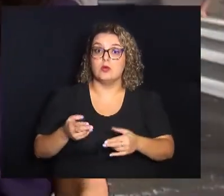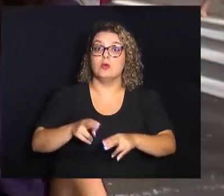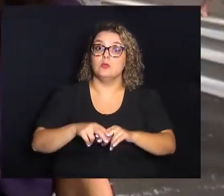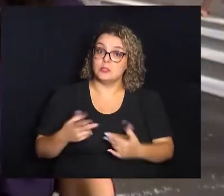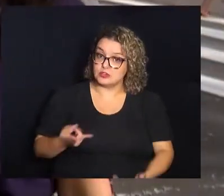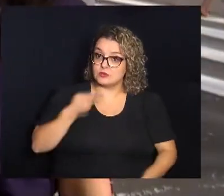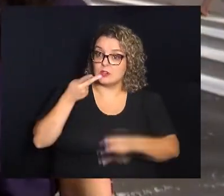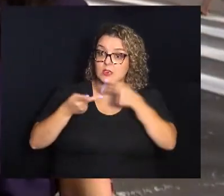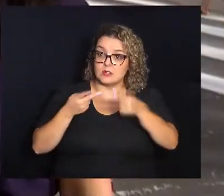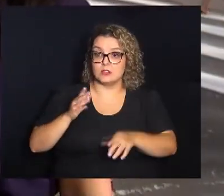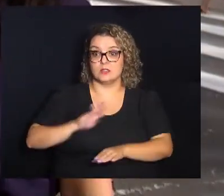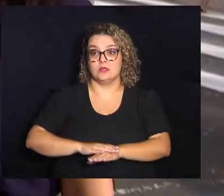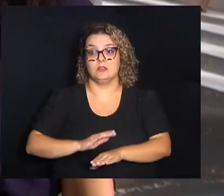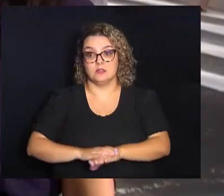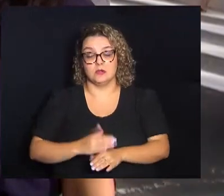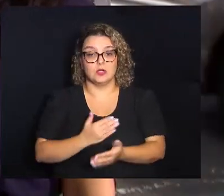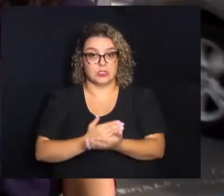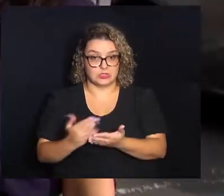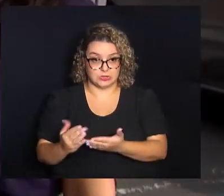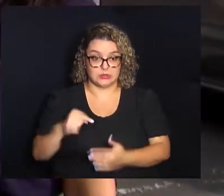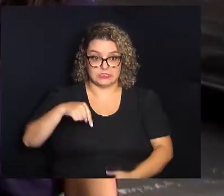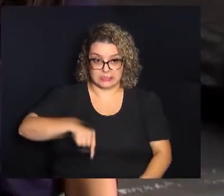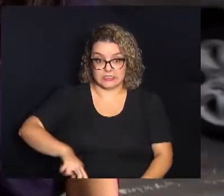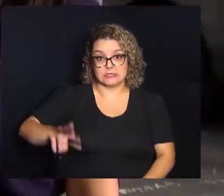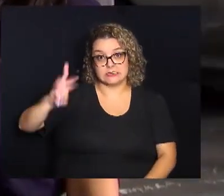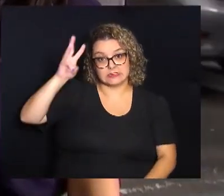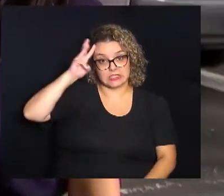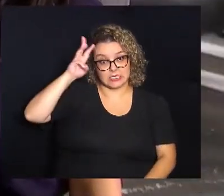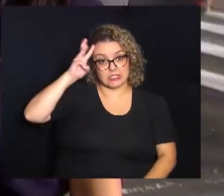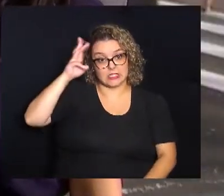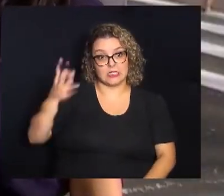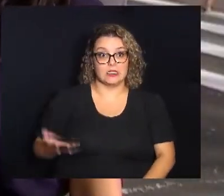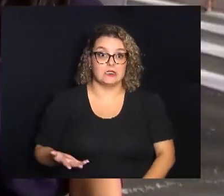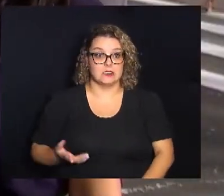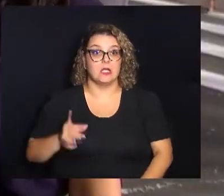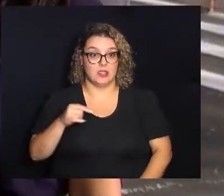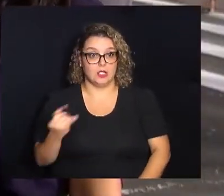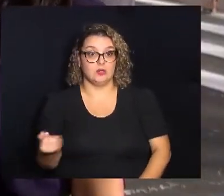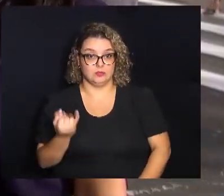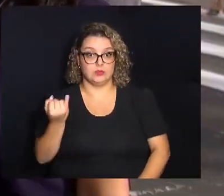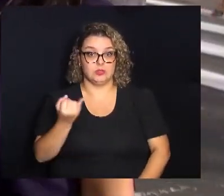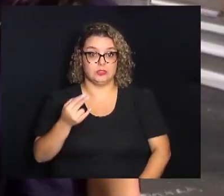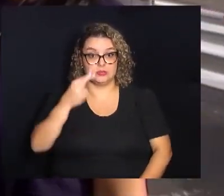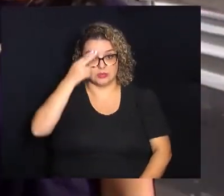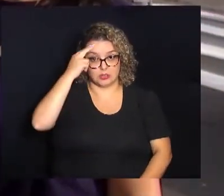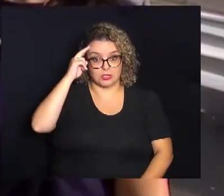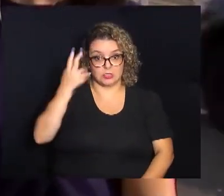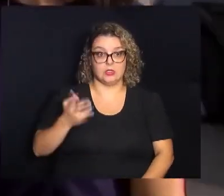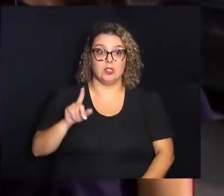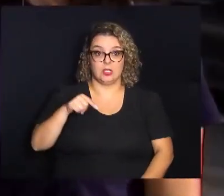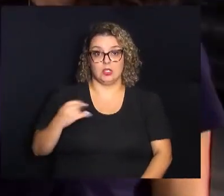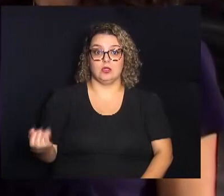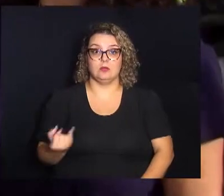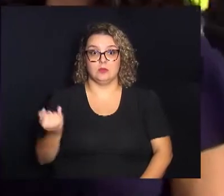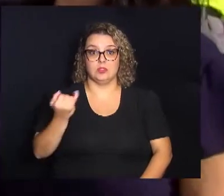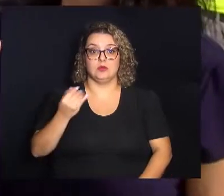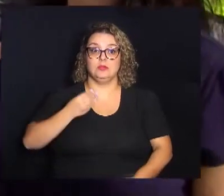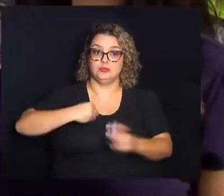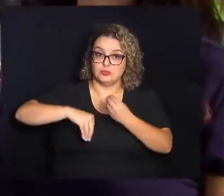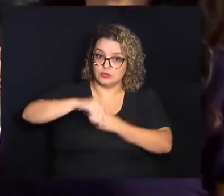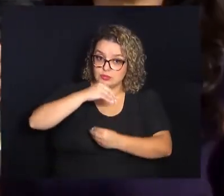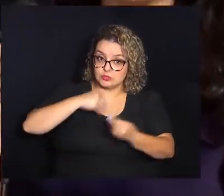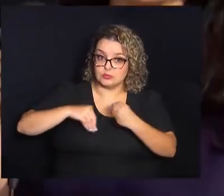das ações que se iniciaram nesta terça-feira. É importante, né, Gabriel Castro? Importante essa questão que envolve